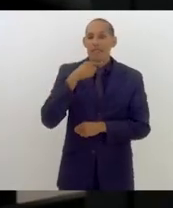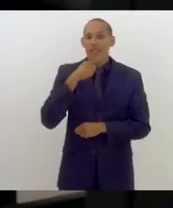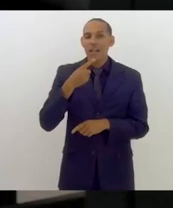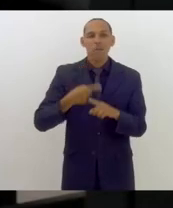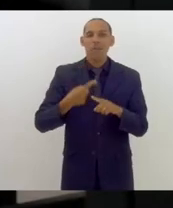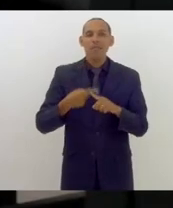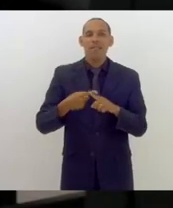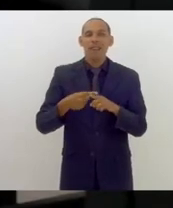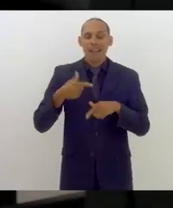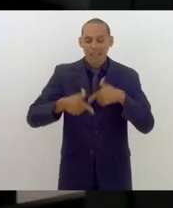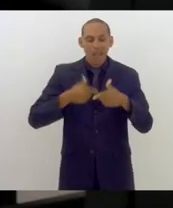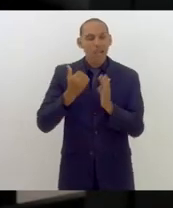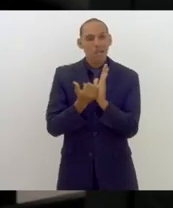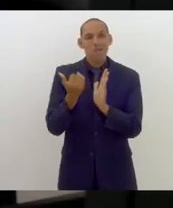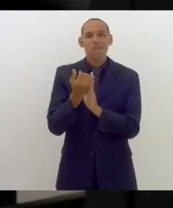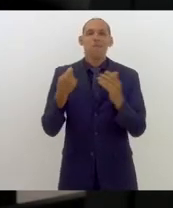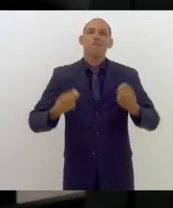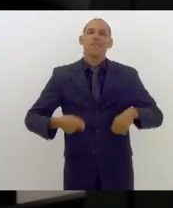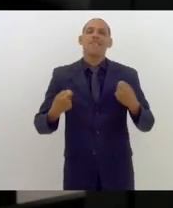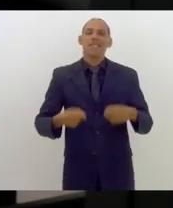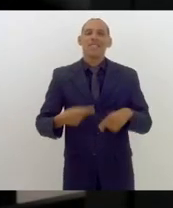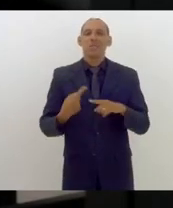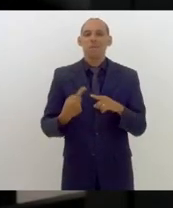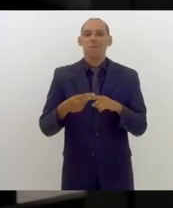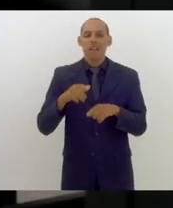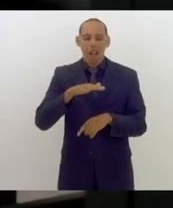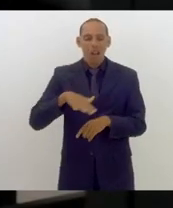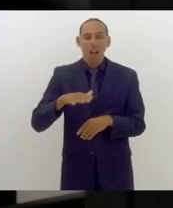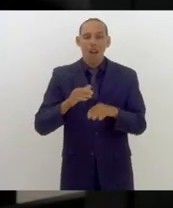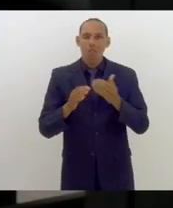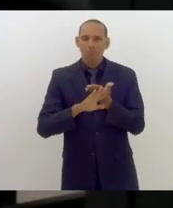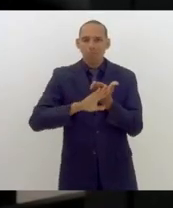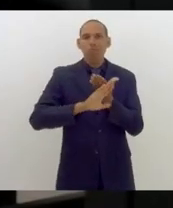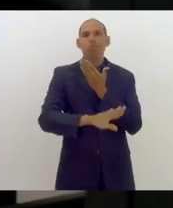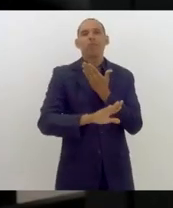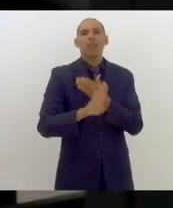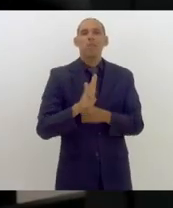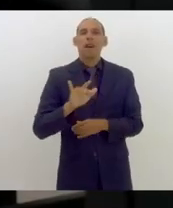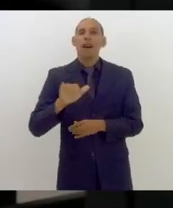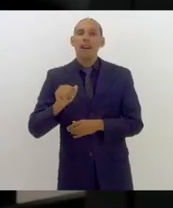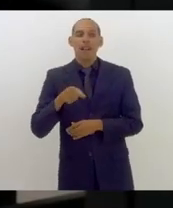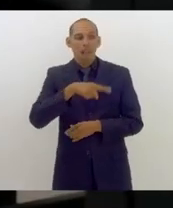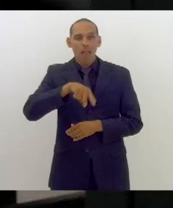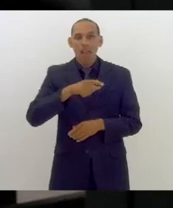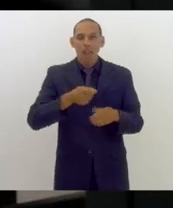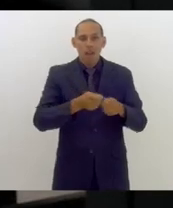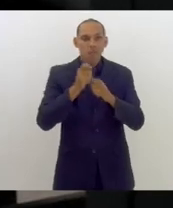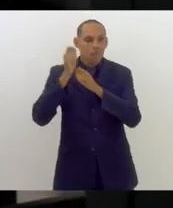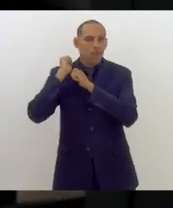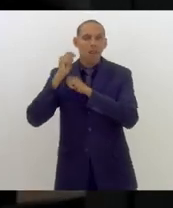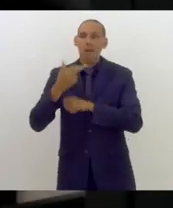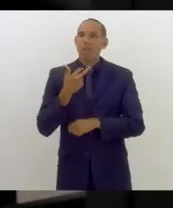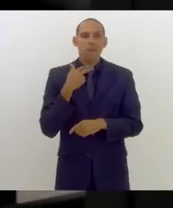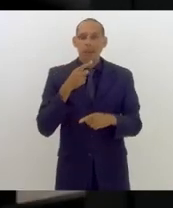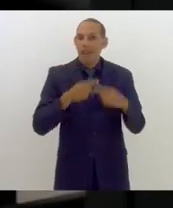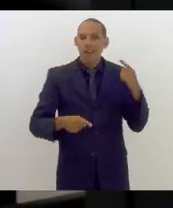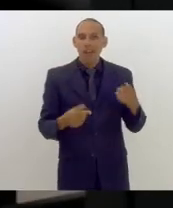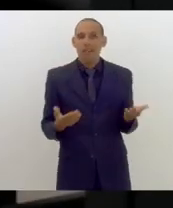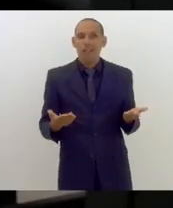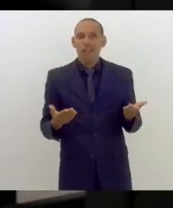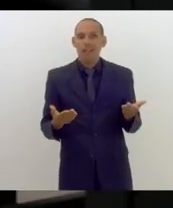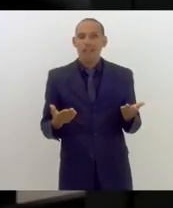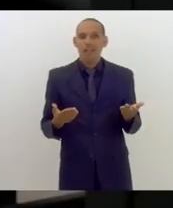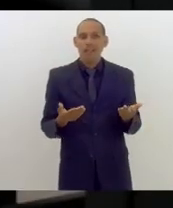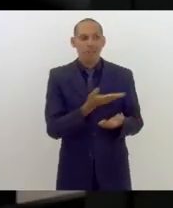muito mais porque existe uma zona de exclusão que foi estabelecida na Bahia que eles não podem mais pescar então eles até